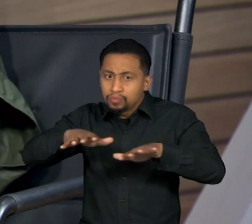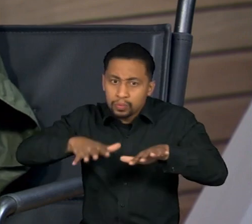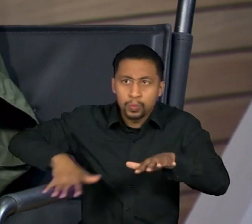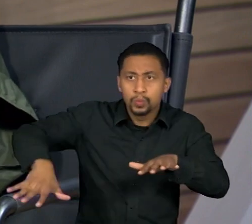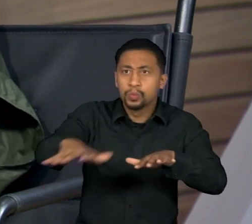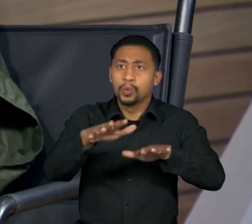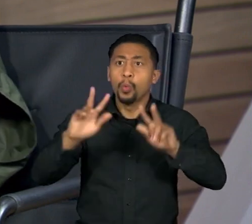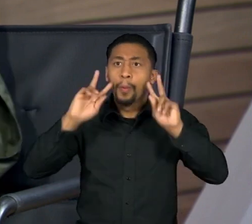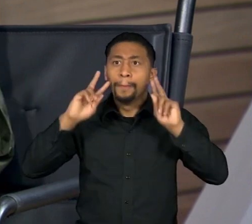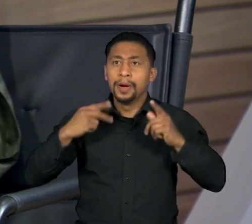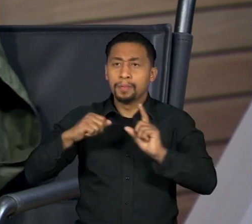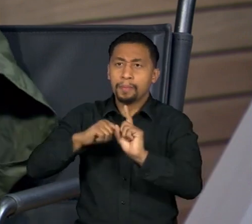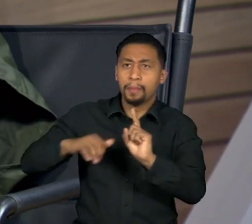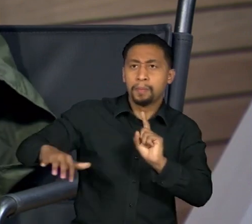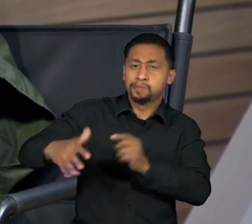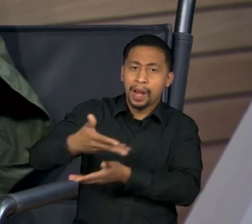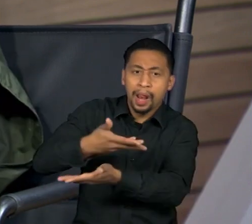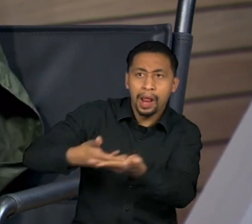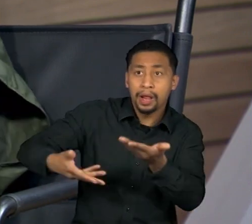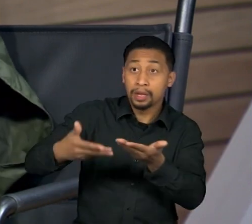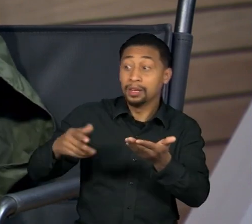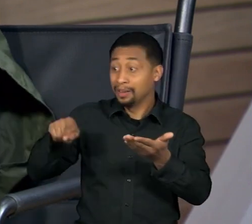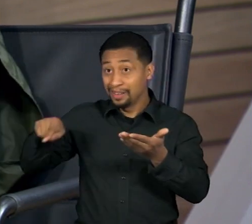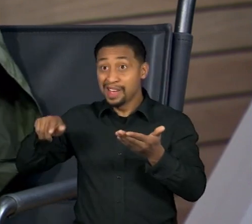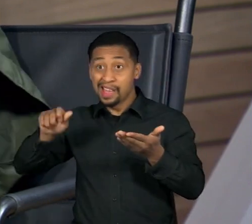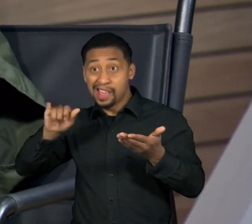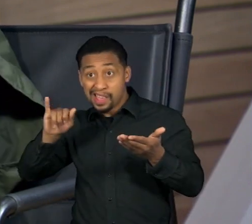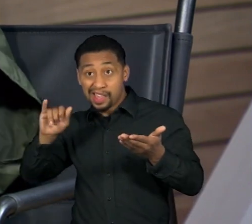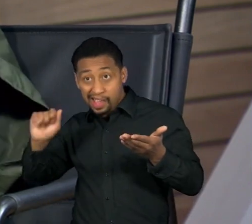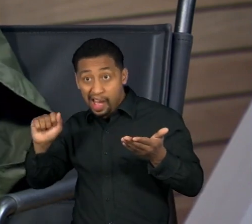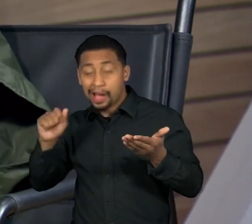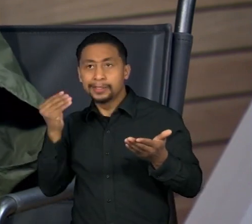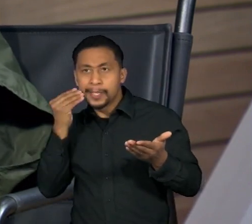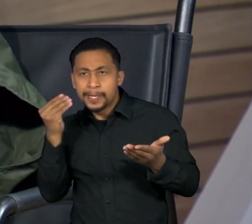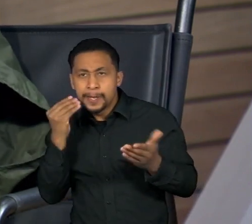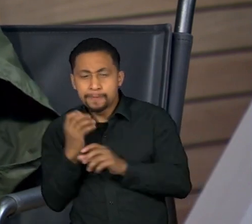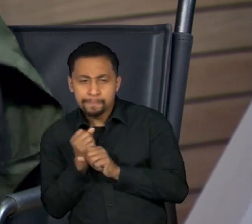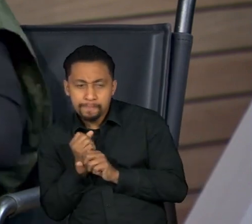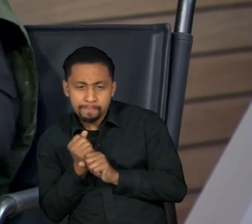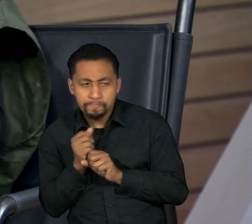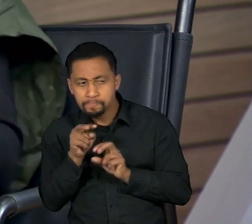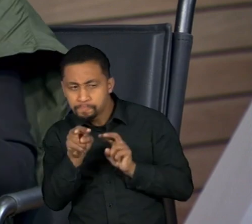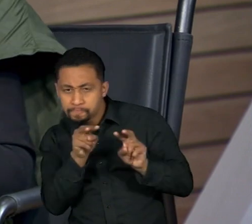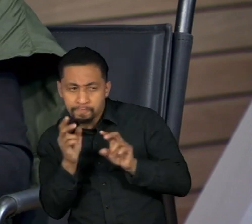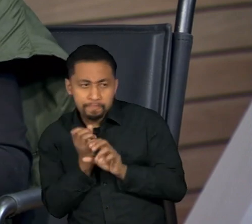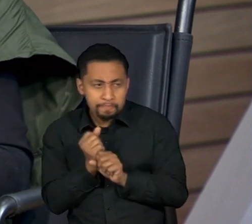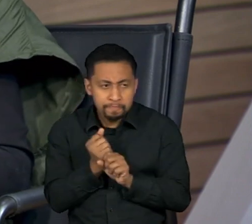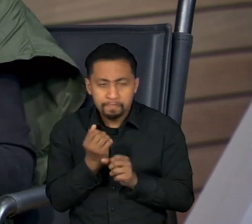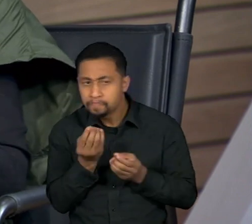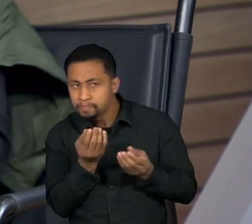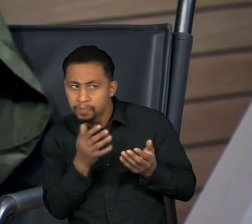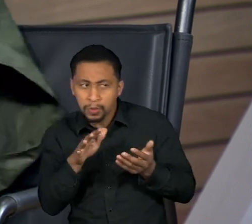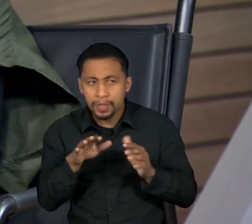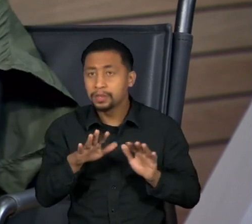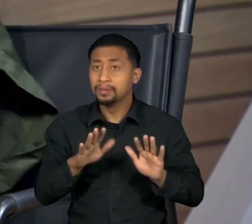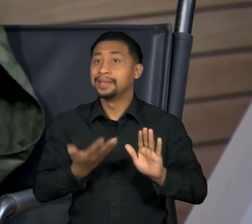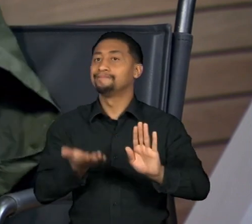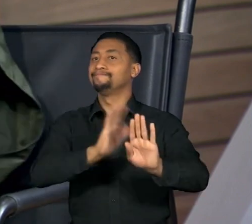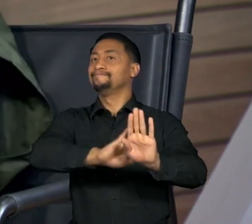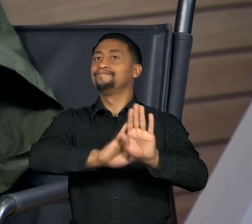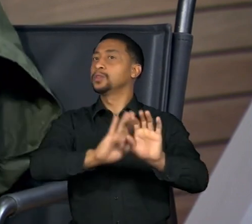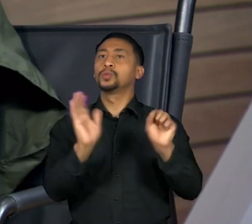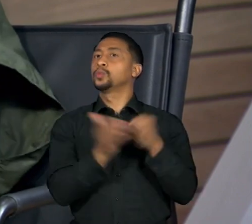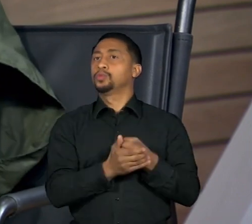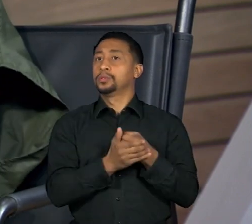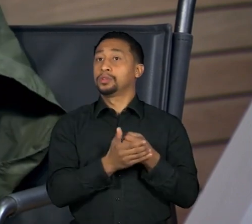nos modelos de negócio dessas plataformas, dos aplicativos que a gente usa no cotidiano. É só que estava de uma forma invisível. Sim. E agora a